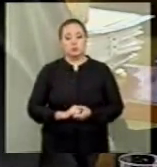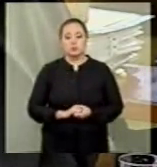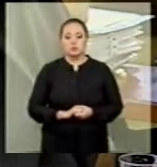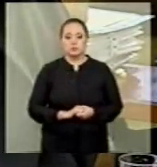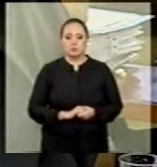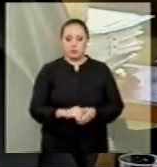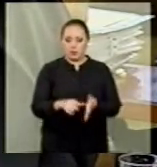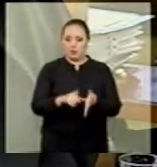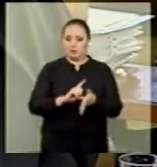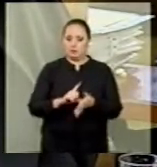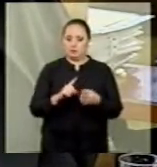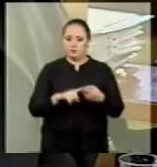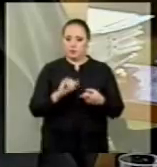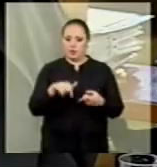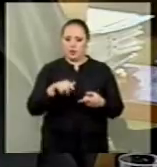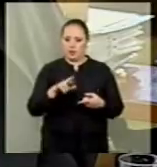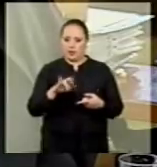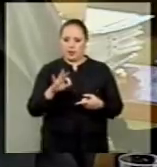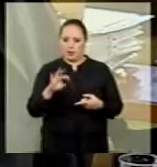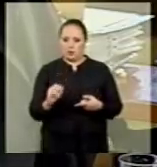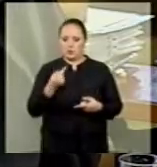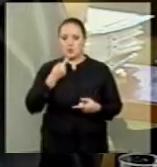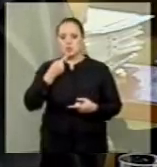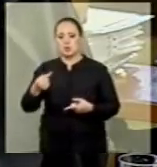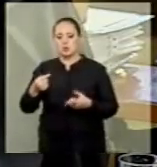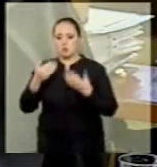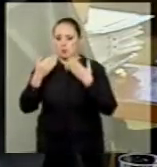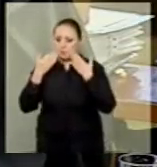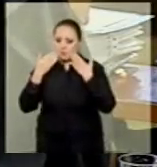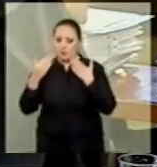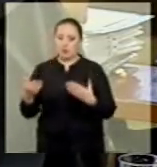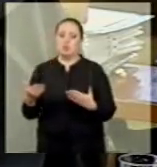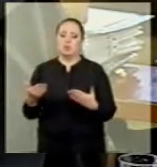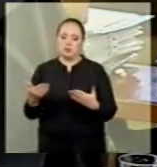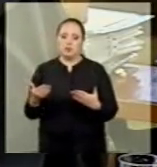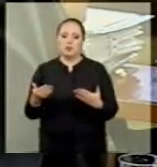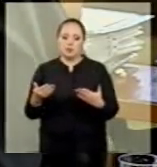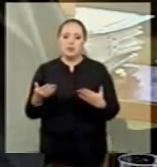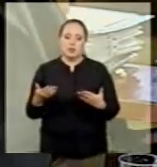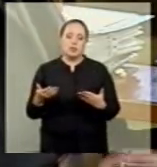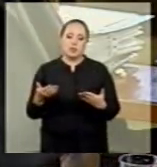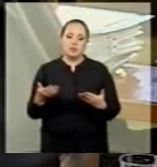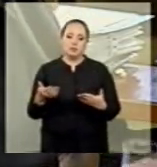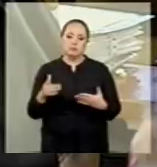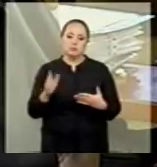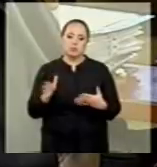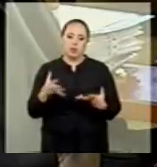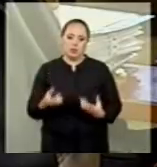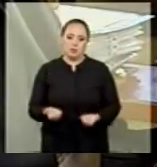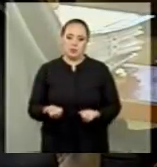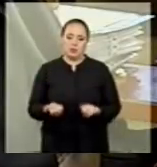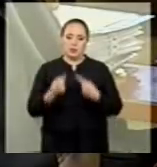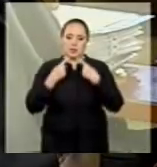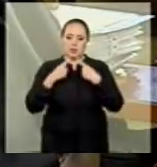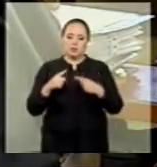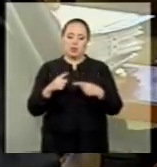Estava em fase de inquérito e a denúncia foi apresentada e houve o recebimento da denúncia pela